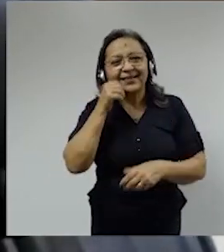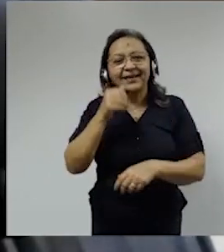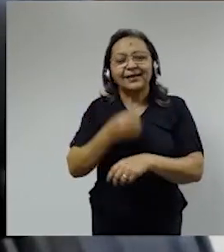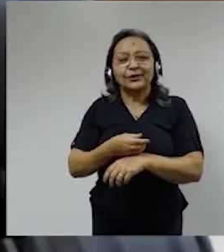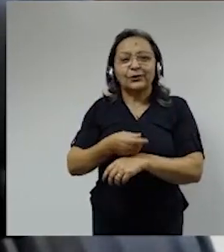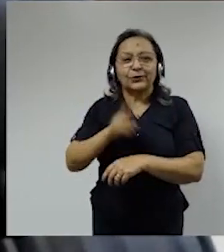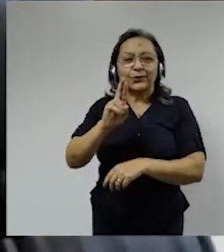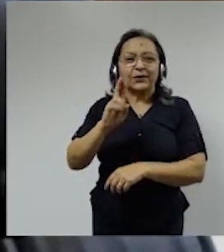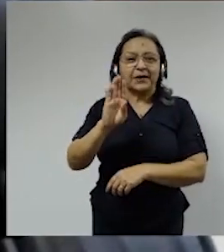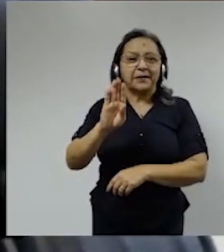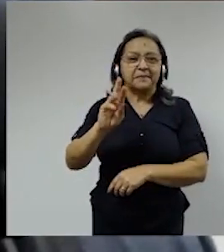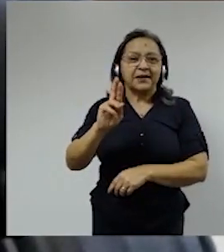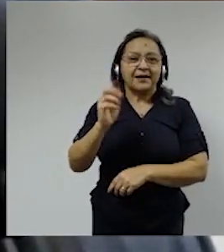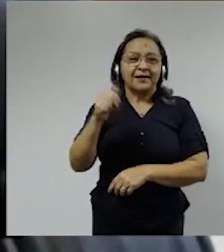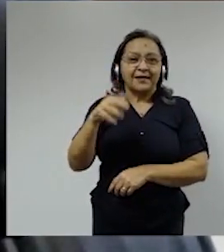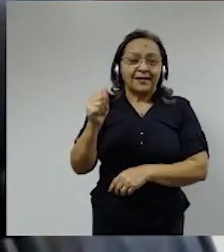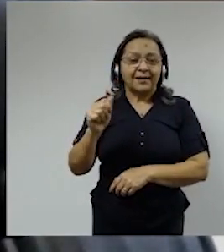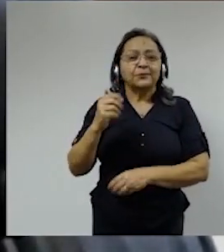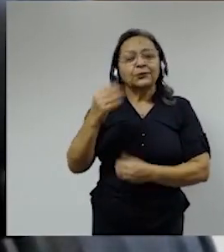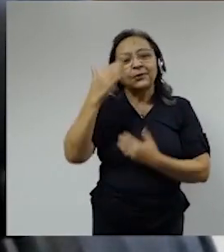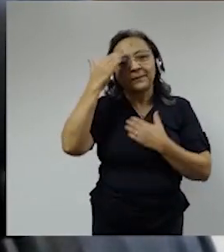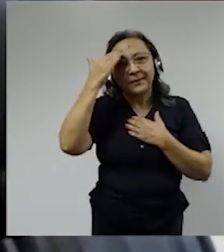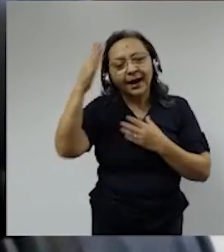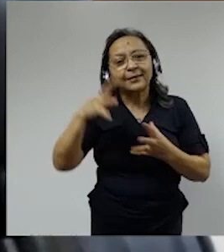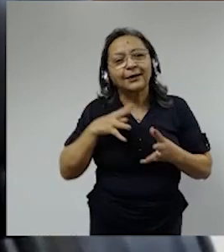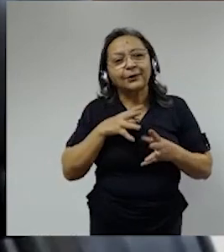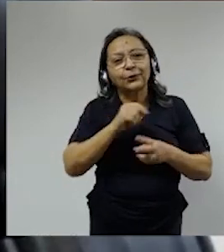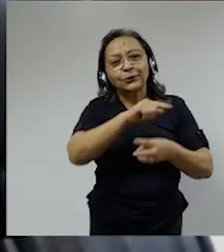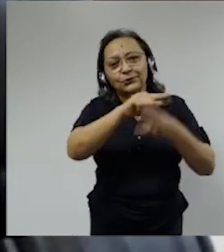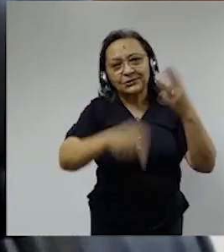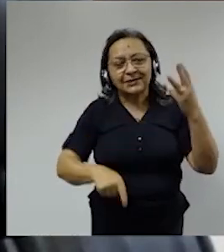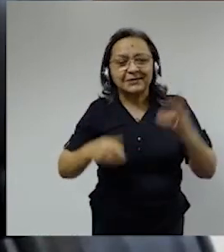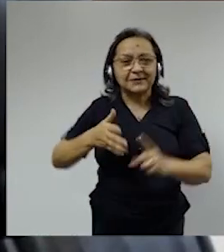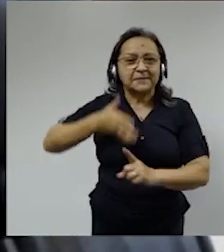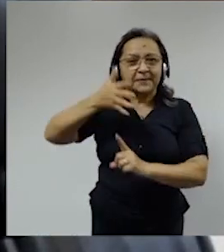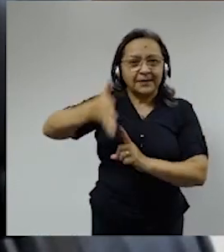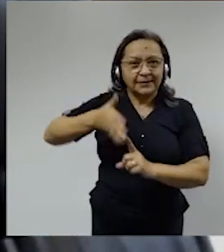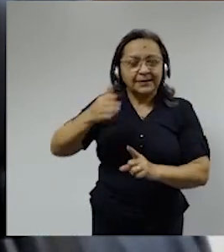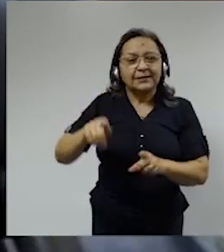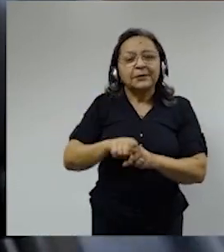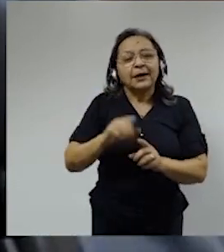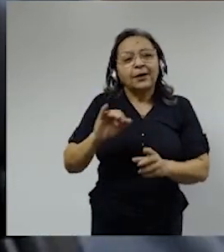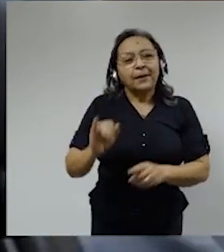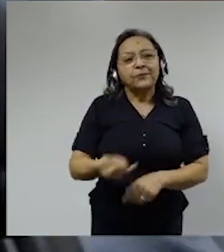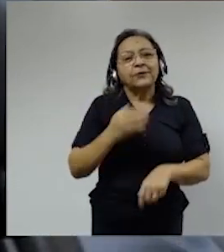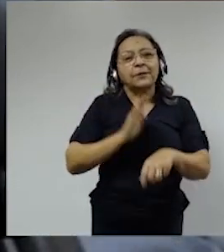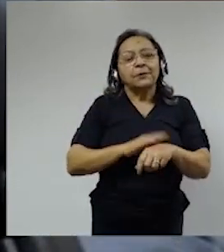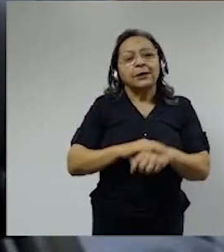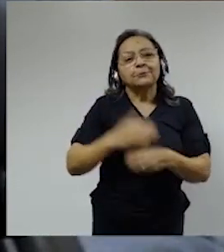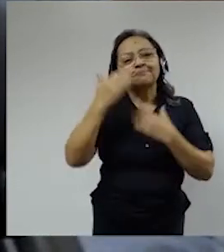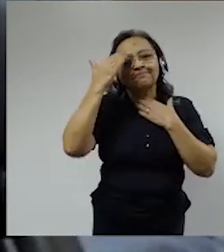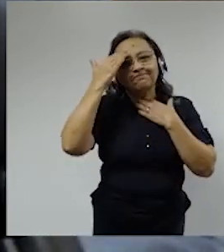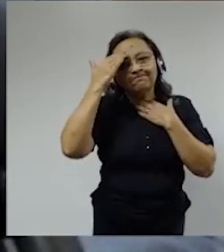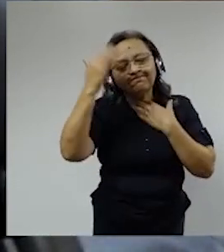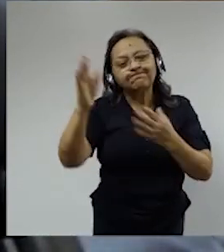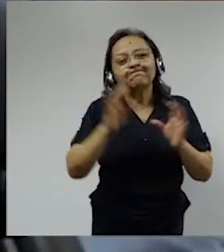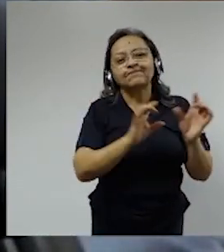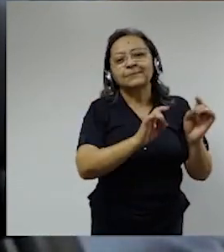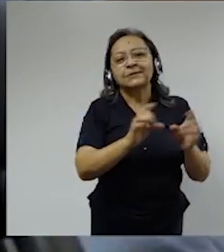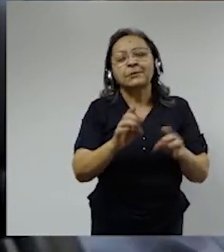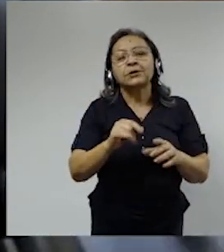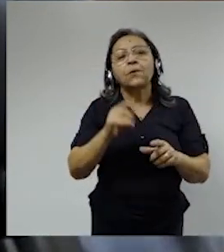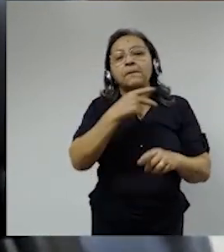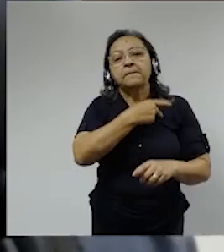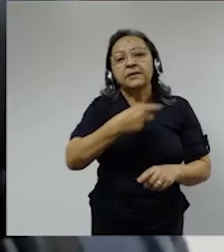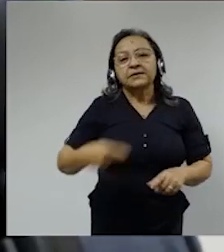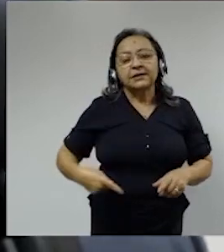muito obrigado aos nossos palestrantes. Eu vou aproveitar também para fazer um agradecimento especial ao presidente nacional da Escola Nacional da